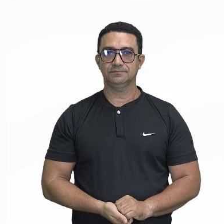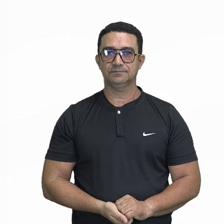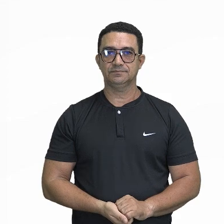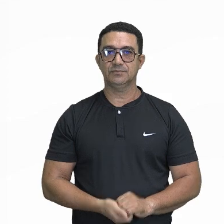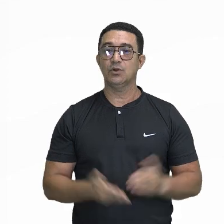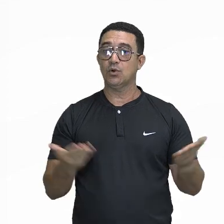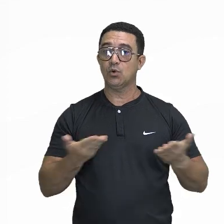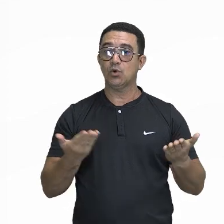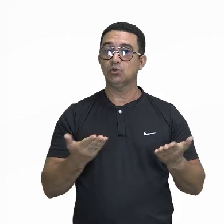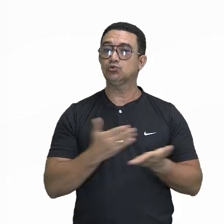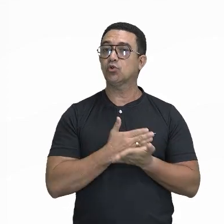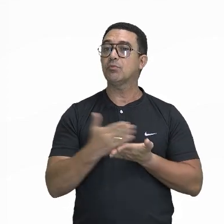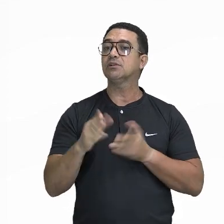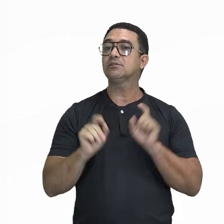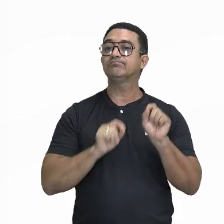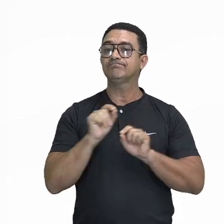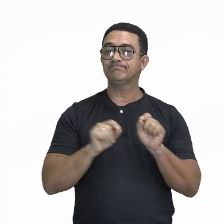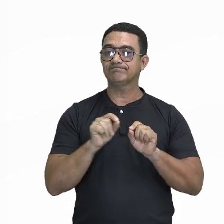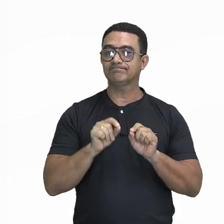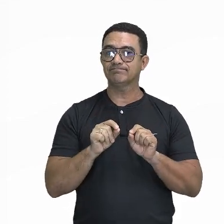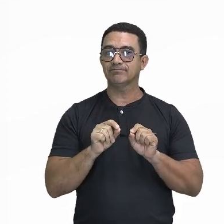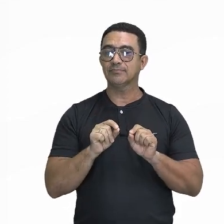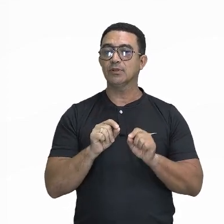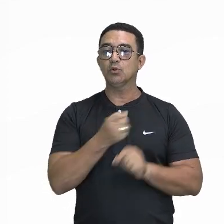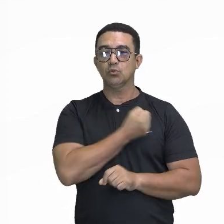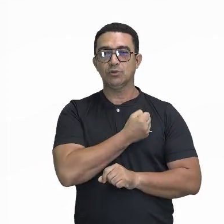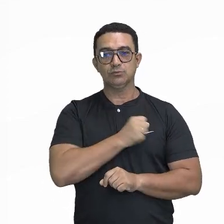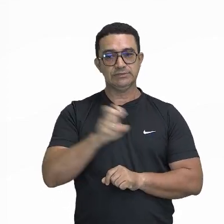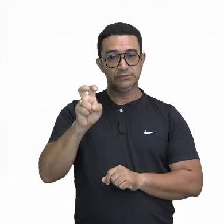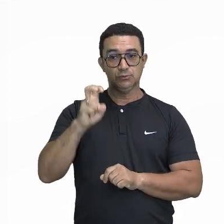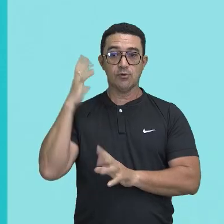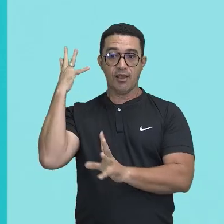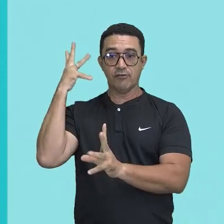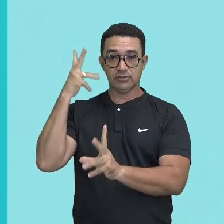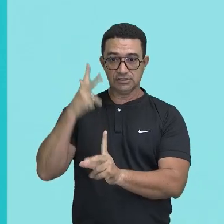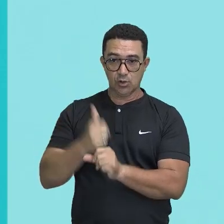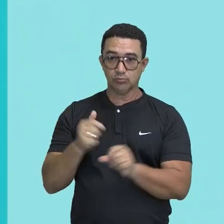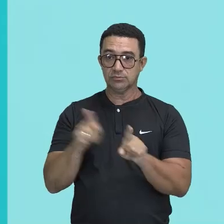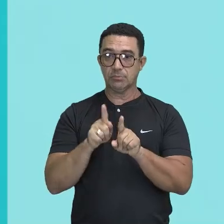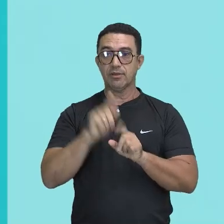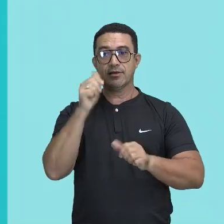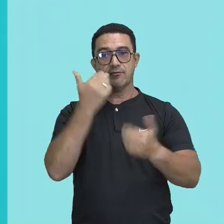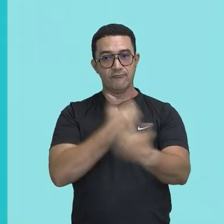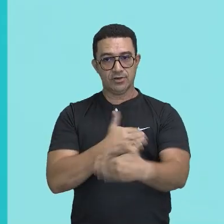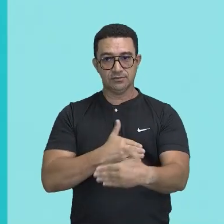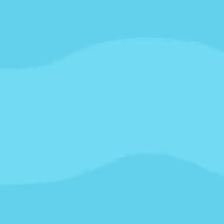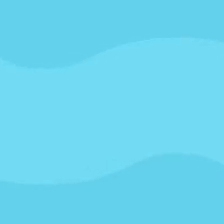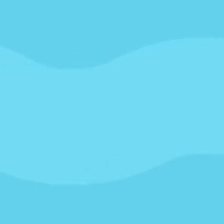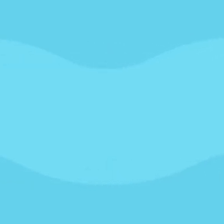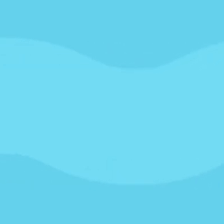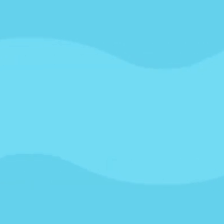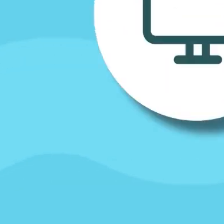Hoje iniciaremos a aula 5, Revisão e Avaliação.